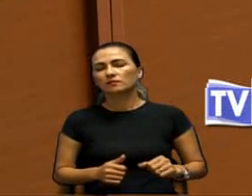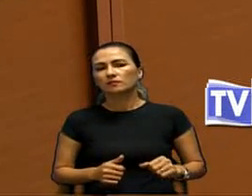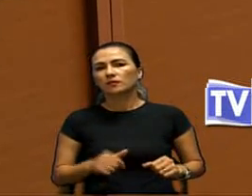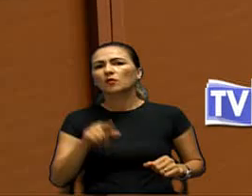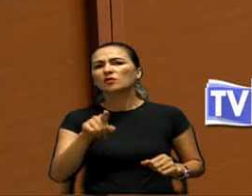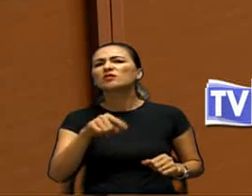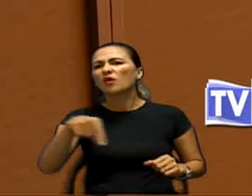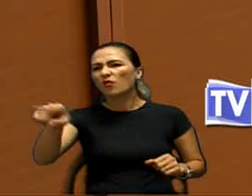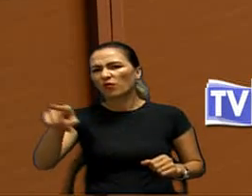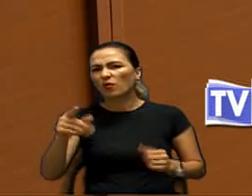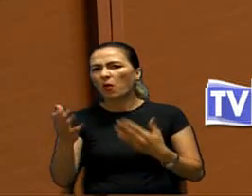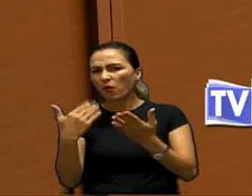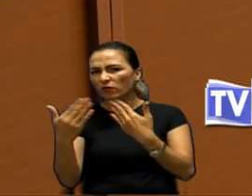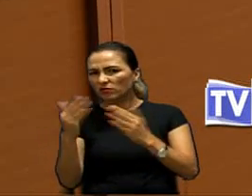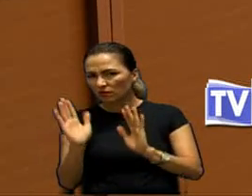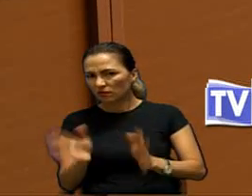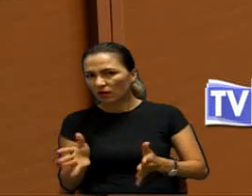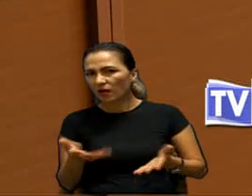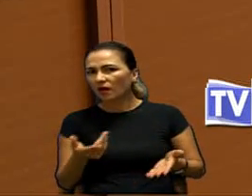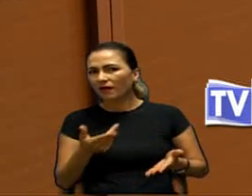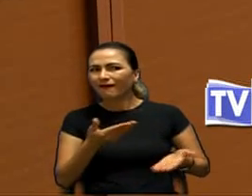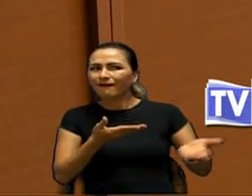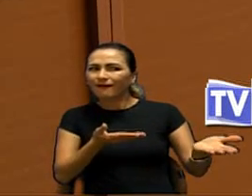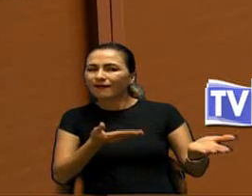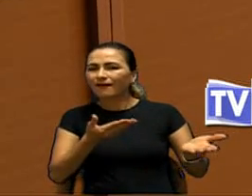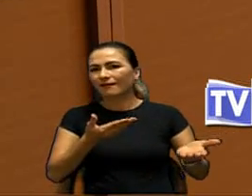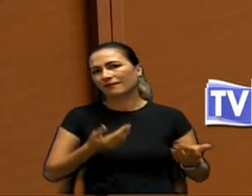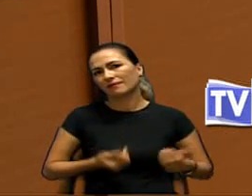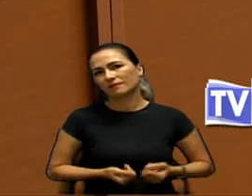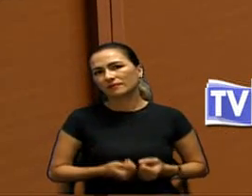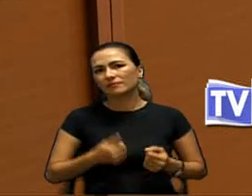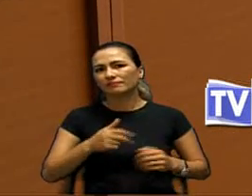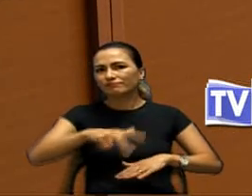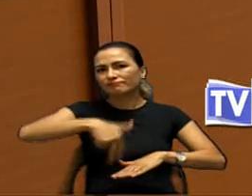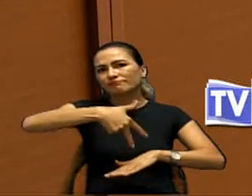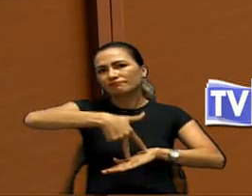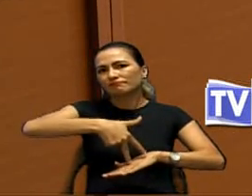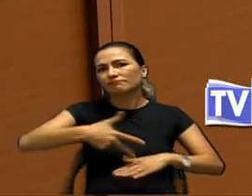com o pessoal. Nós temos um orador na tribuna.